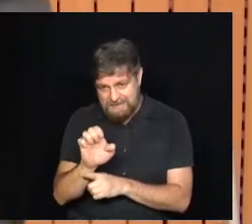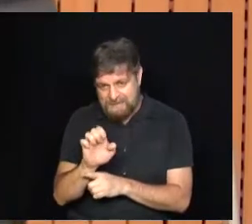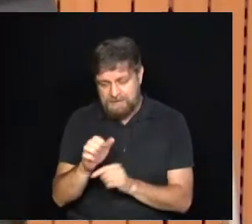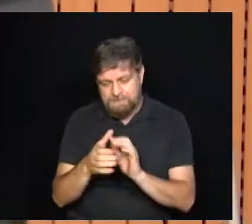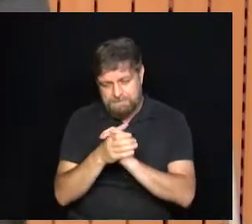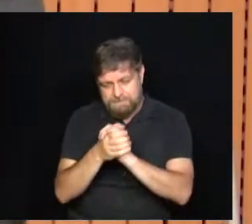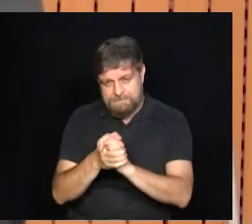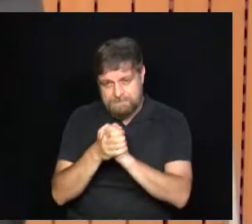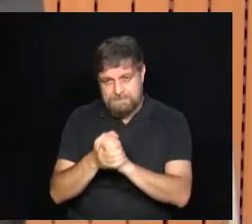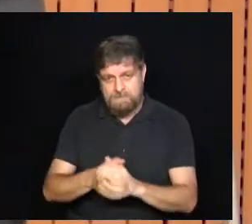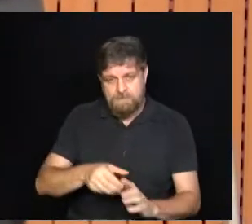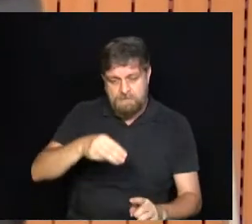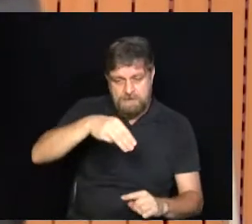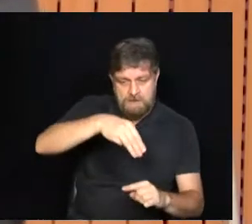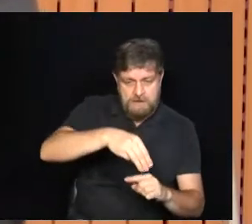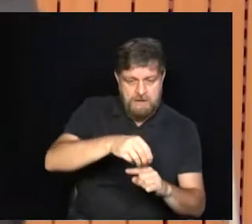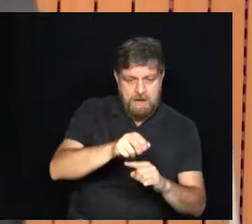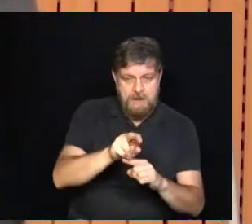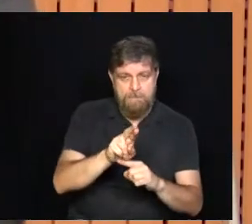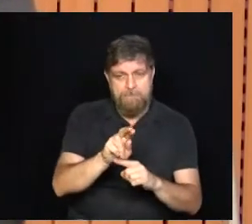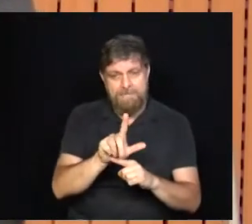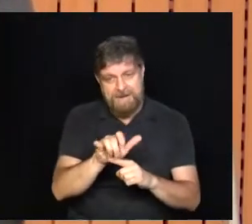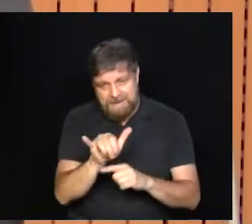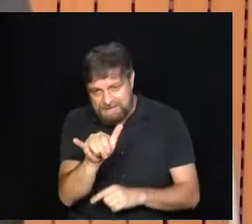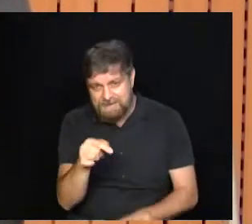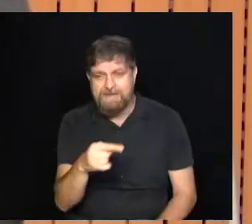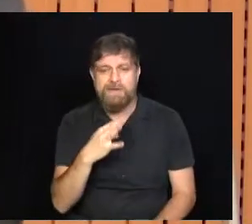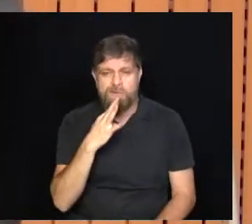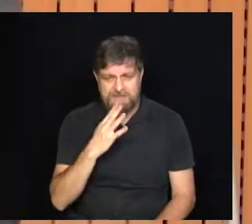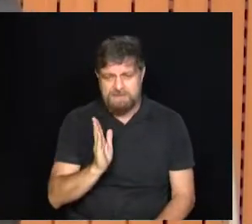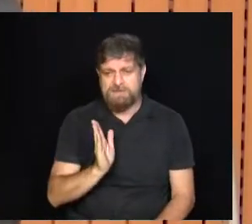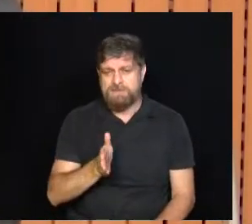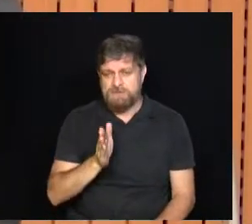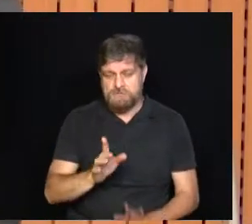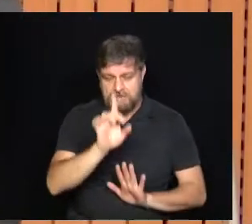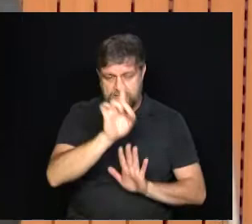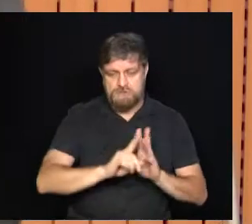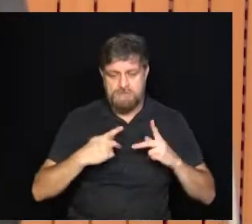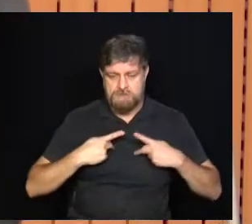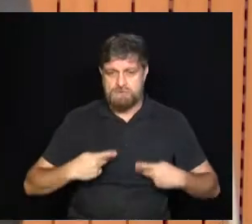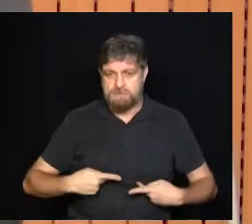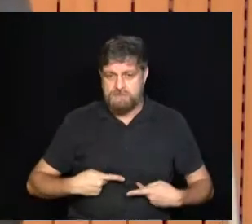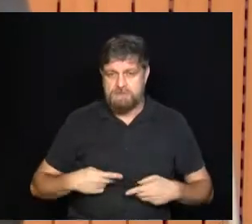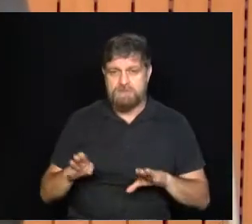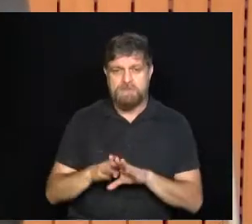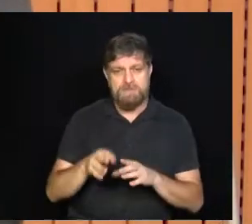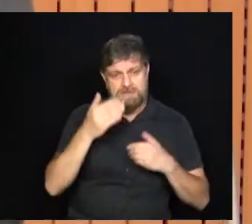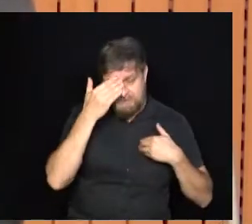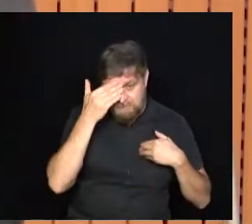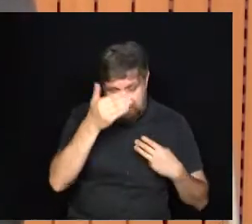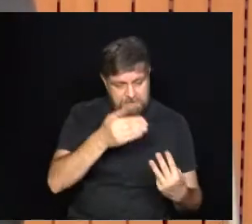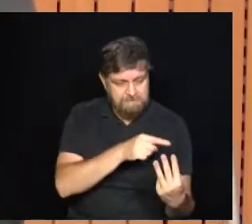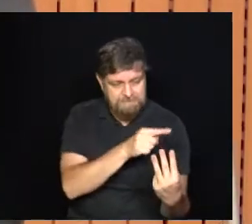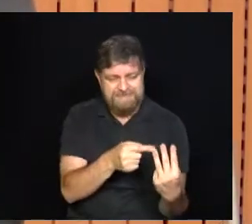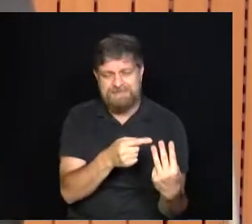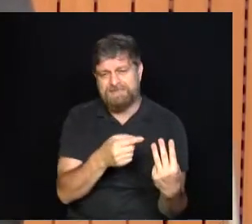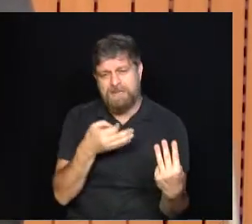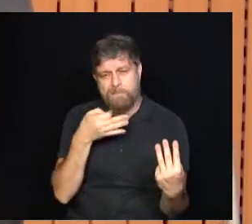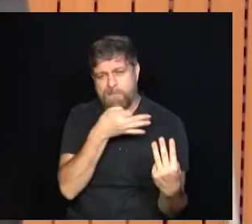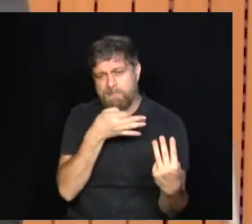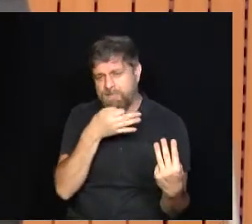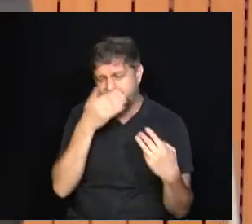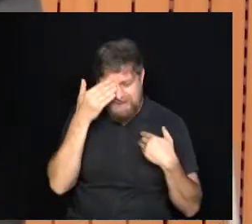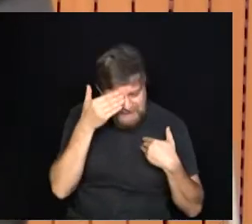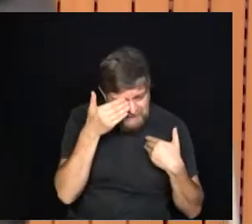que eu já conhecia antes, né, Marnem, do seu trabalho com direitos humanos. Agradeço realmente muito tudo que vocês já vêm